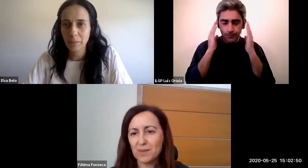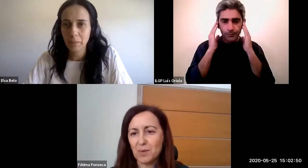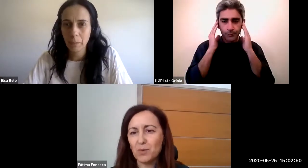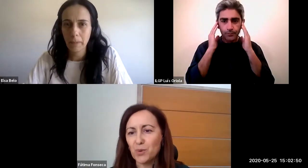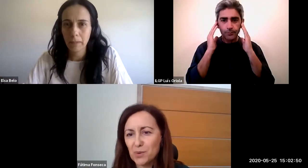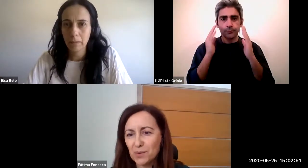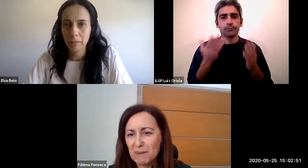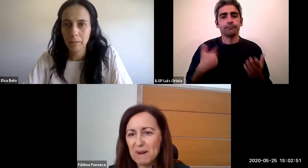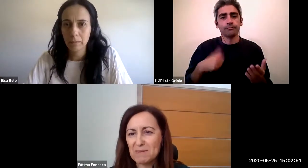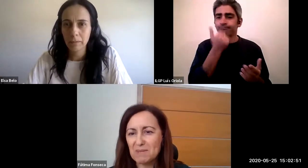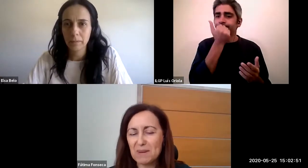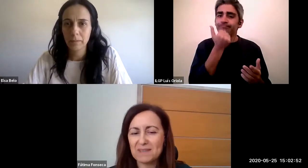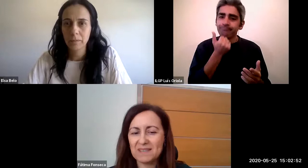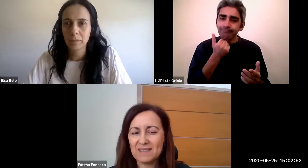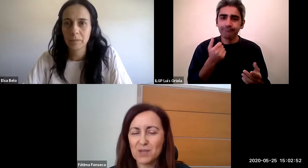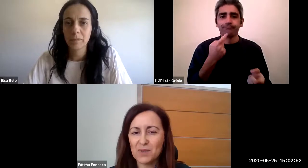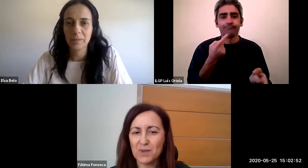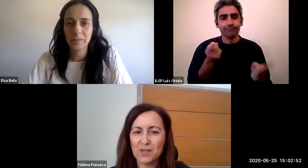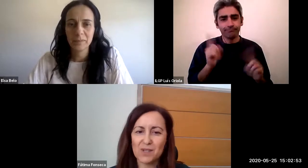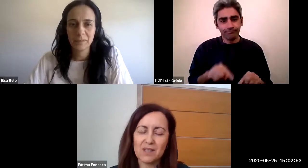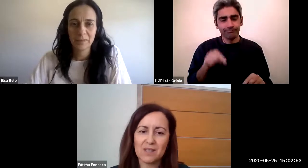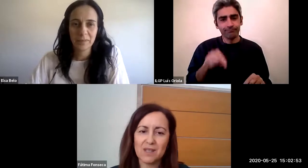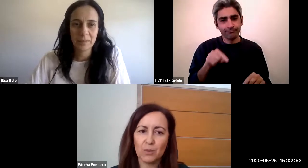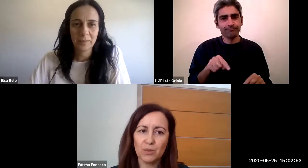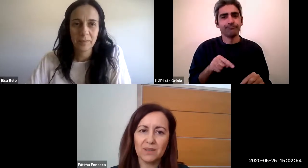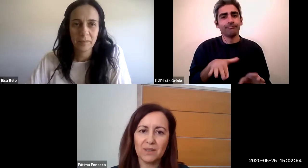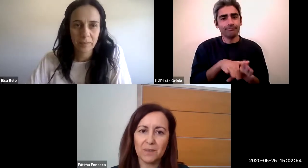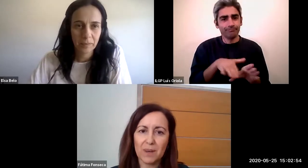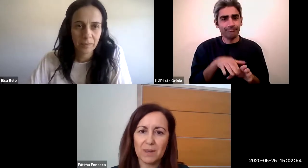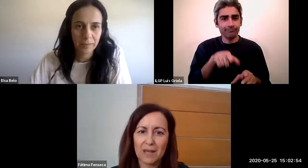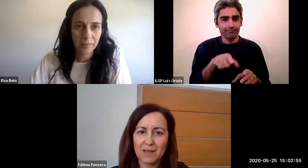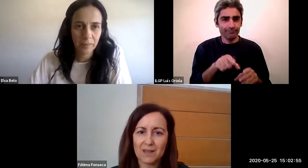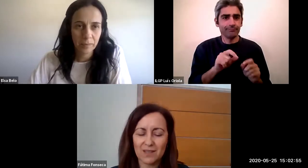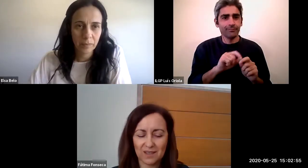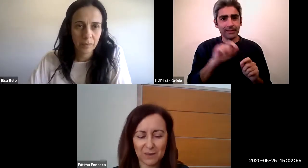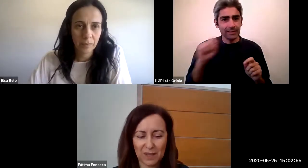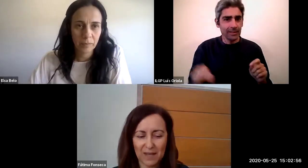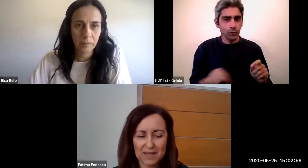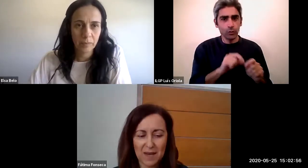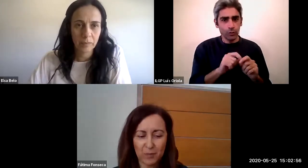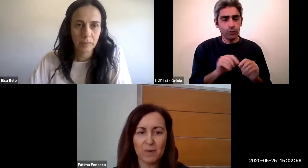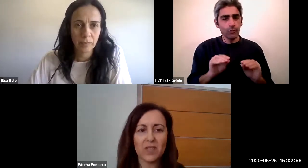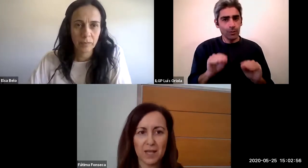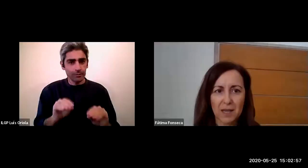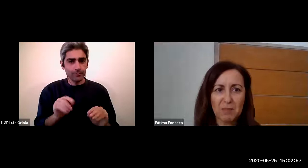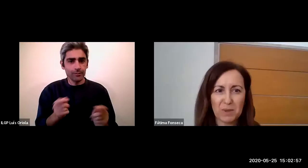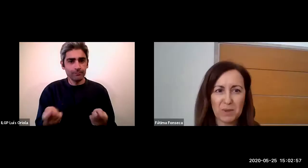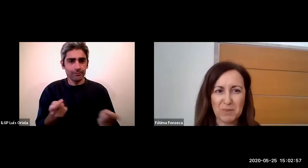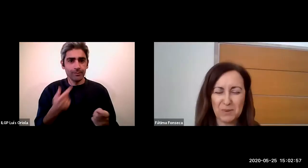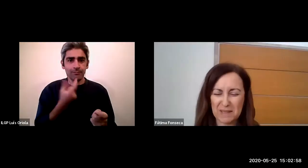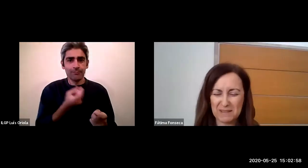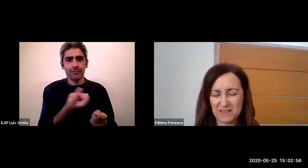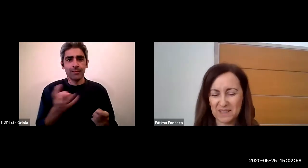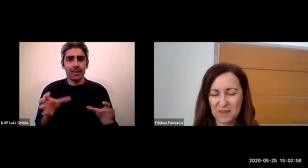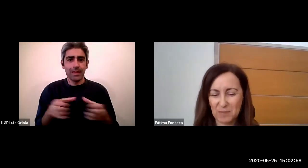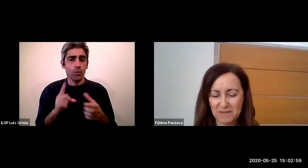Estamos com muito gosto em mais uma das sessões deste ciclo de webinars organizado por uma vasta equipa, não só